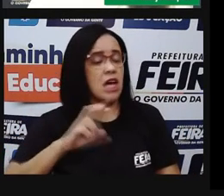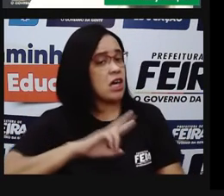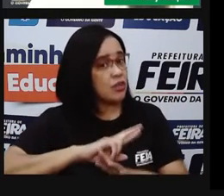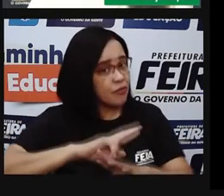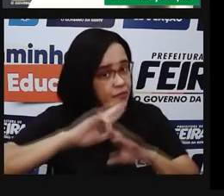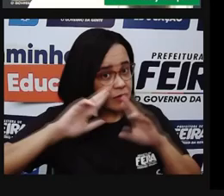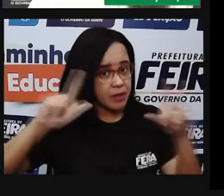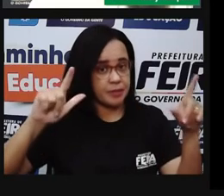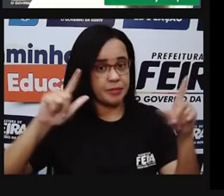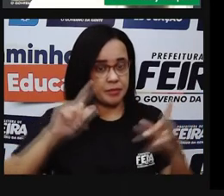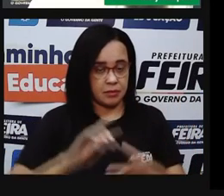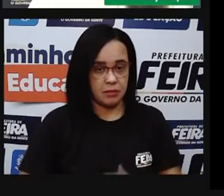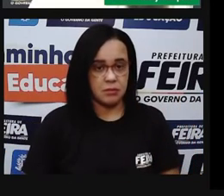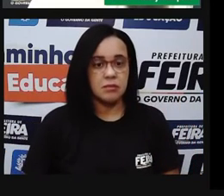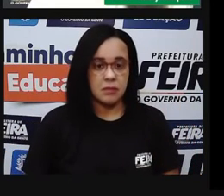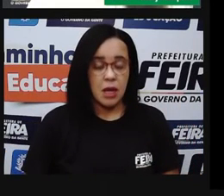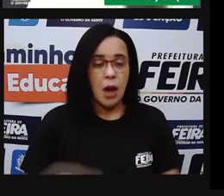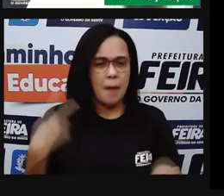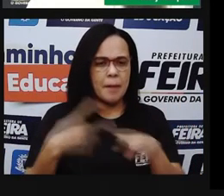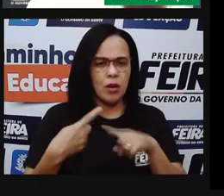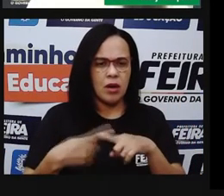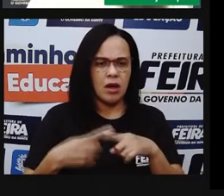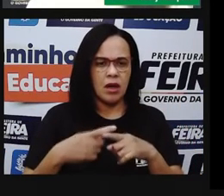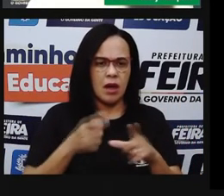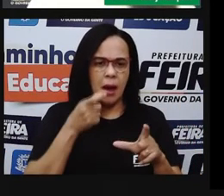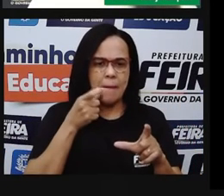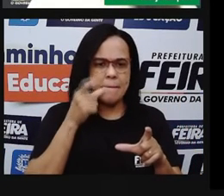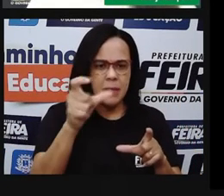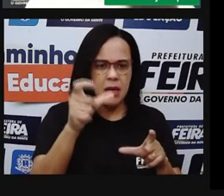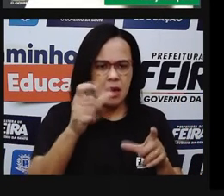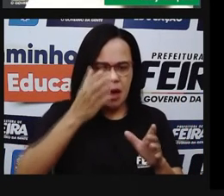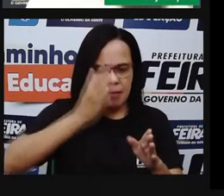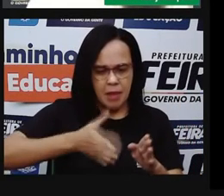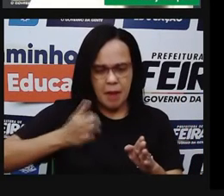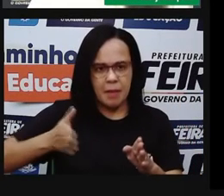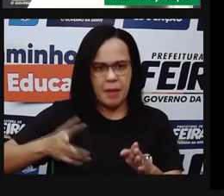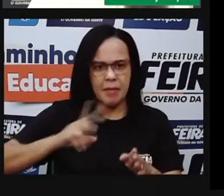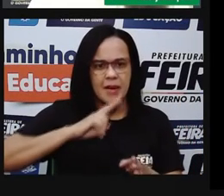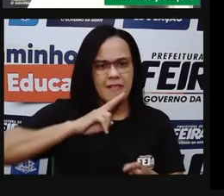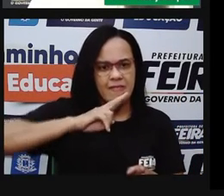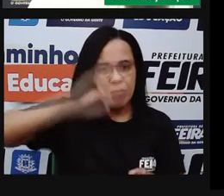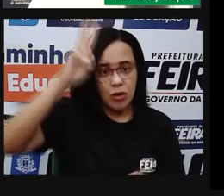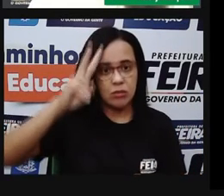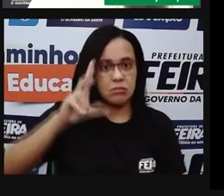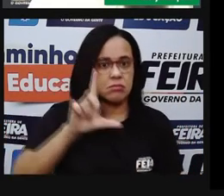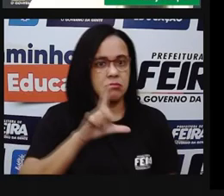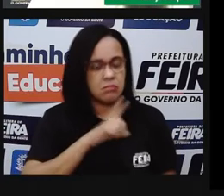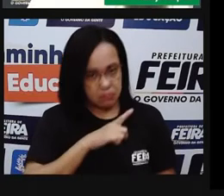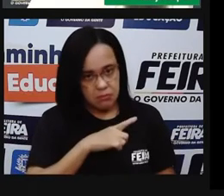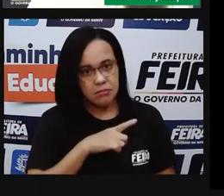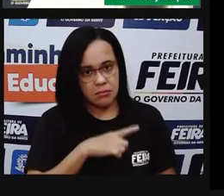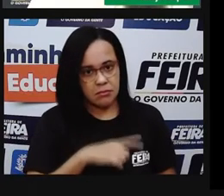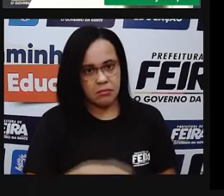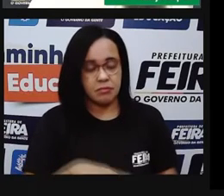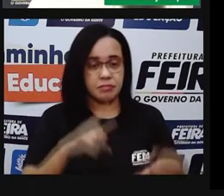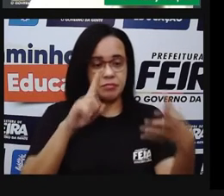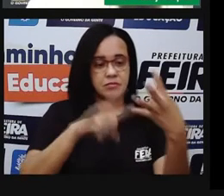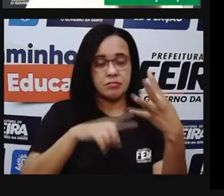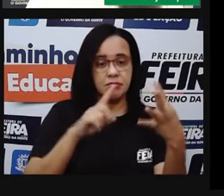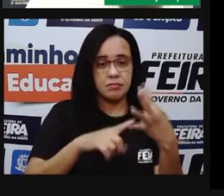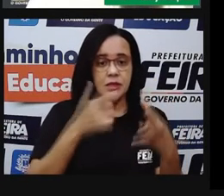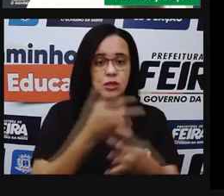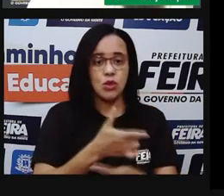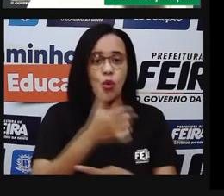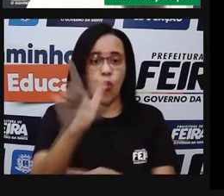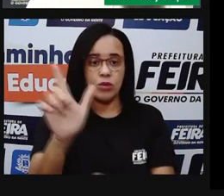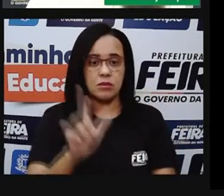lha. É uma sílaba forte. A outra palavra que eu trouxe para vocês lerem, ó, pa, como é que a